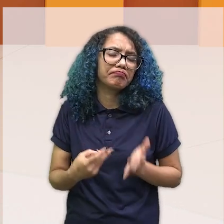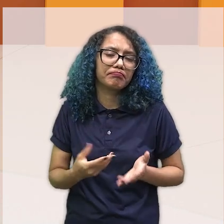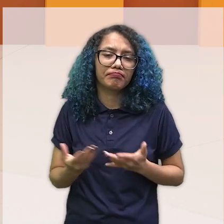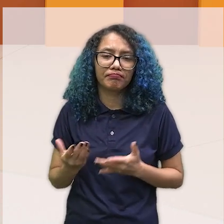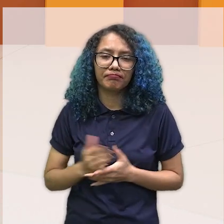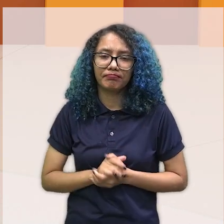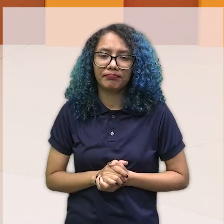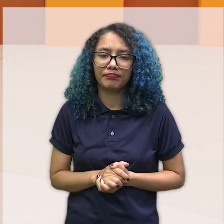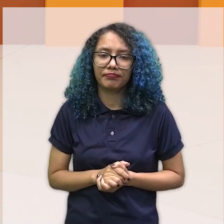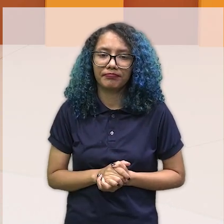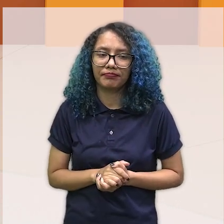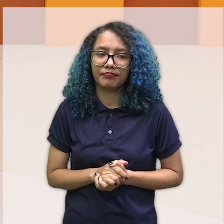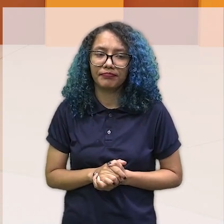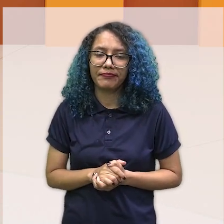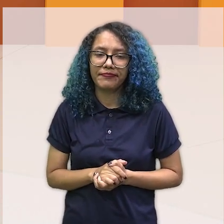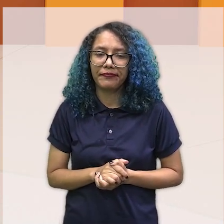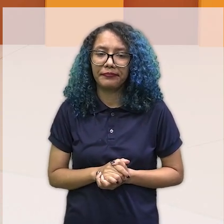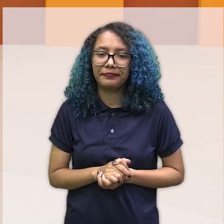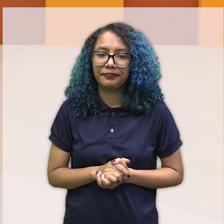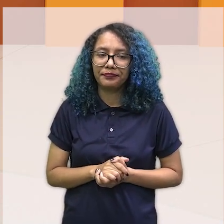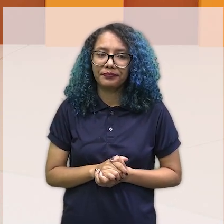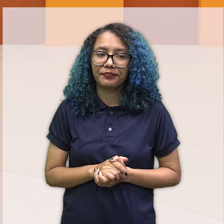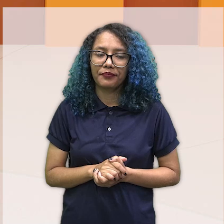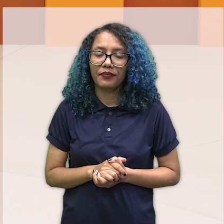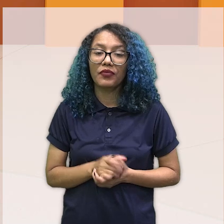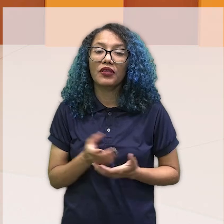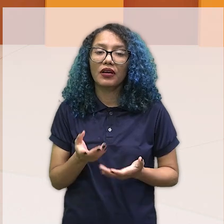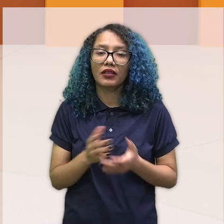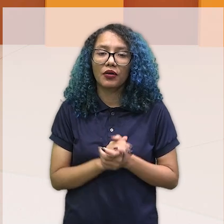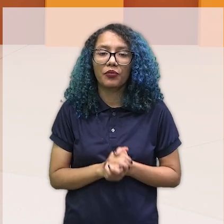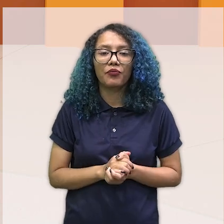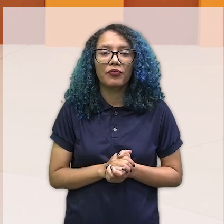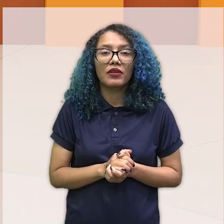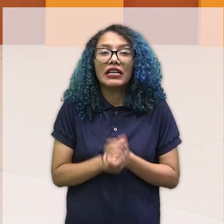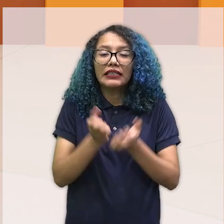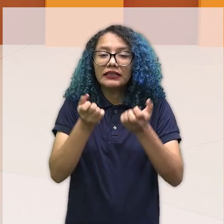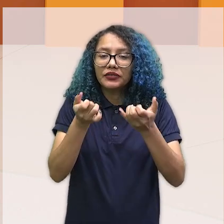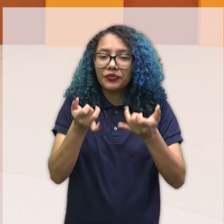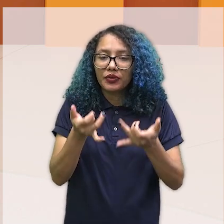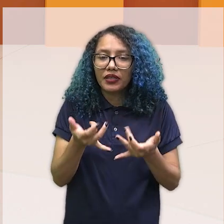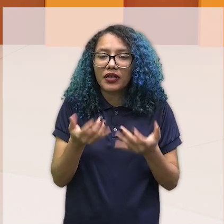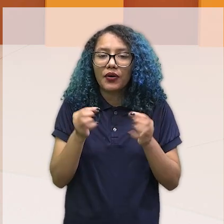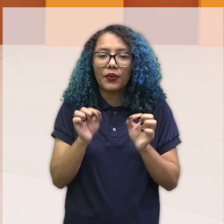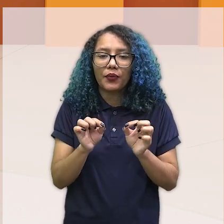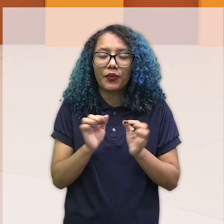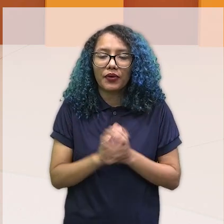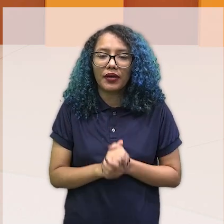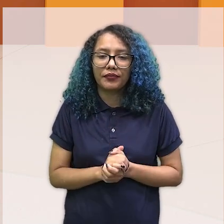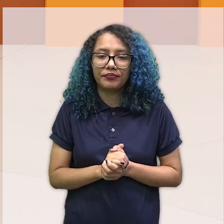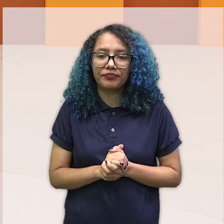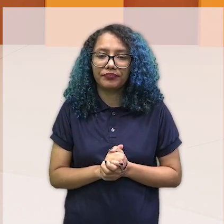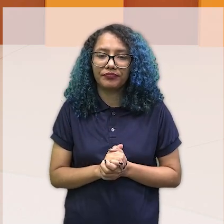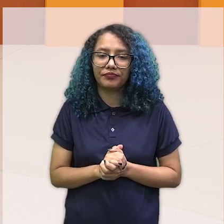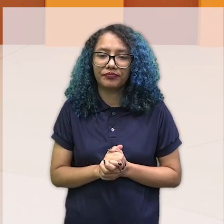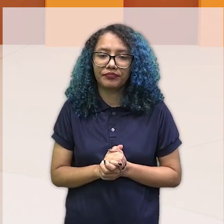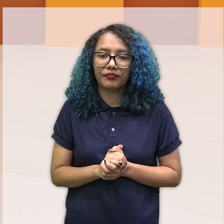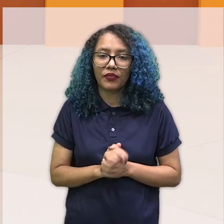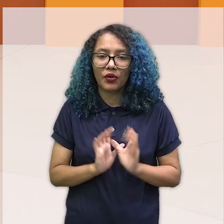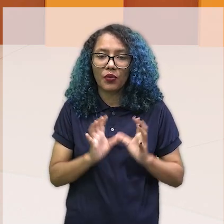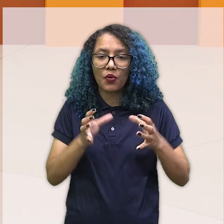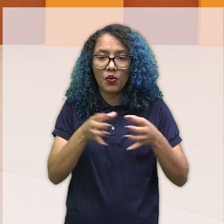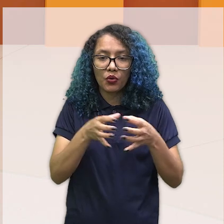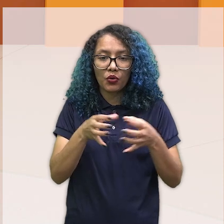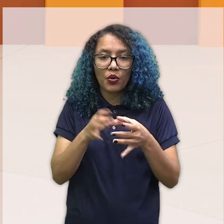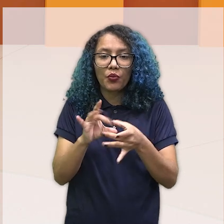etnia. Gente, o conceito de etnia, ele vai descrever aí como um conjunto, tá? Que vai